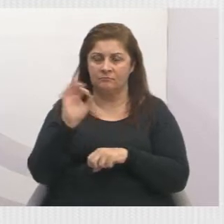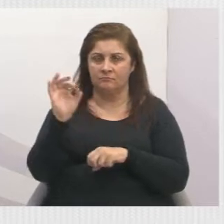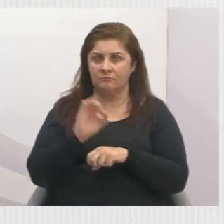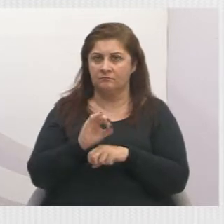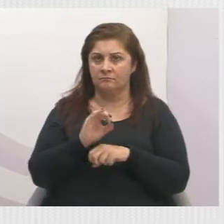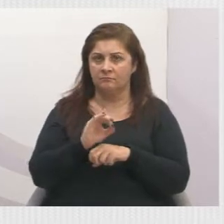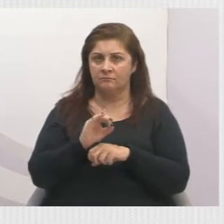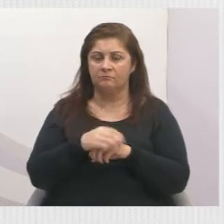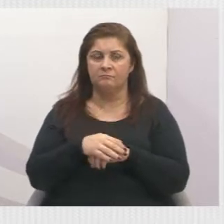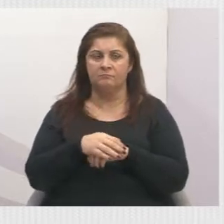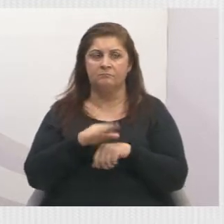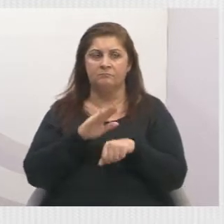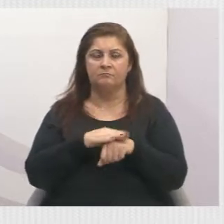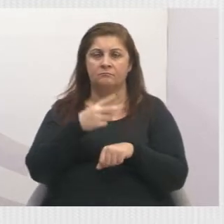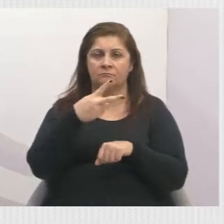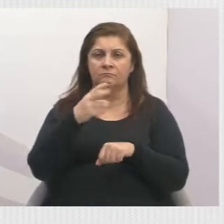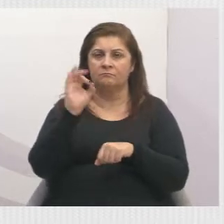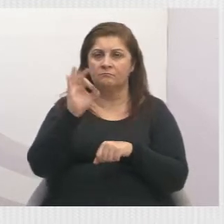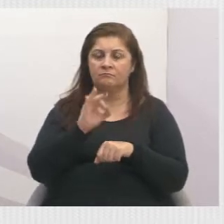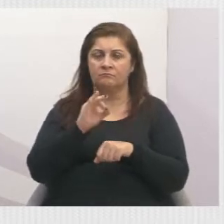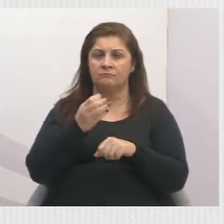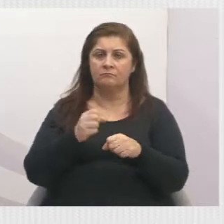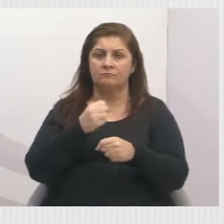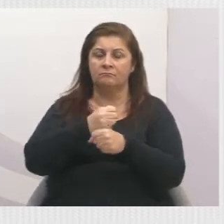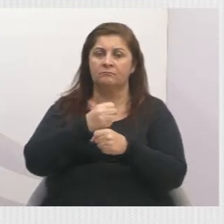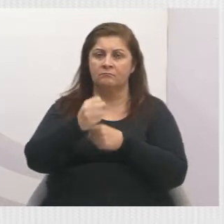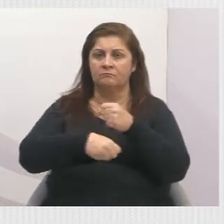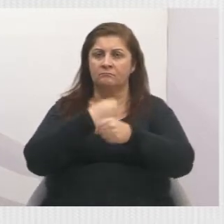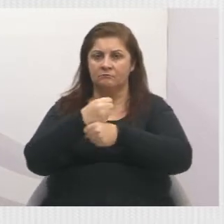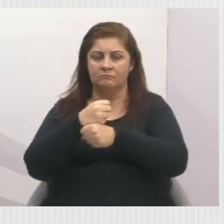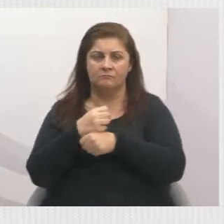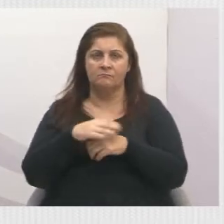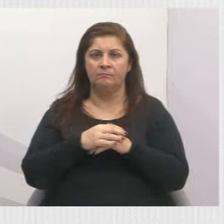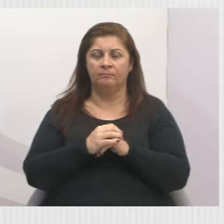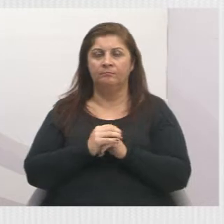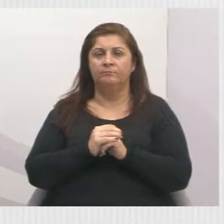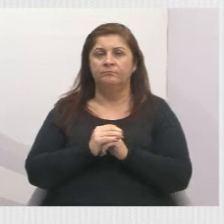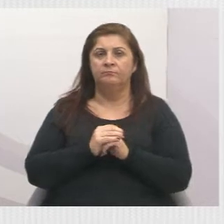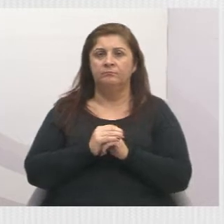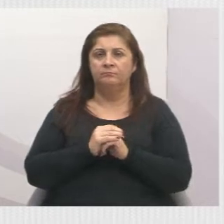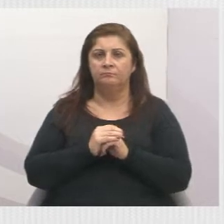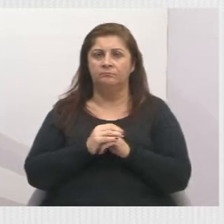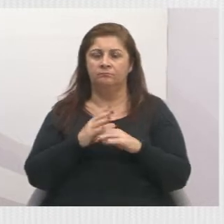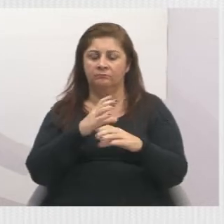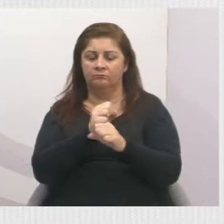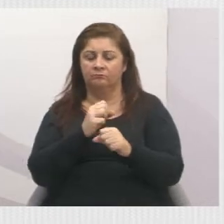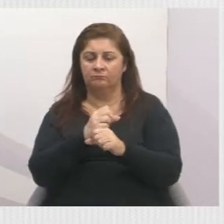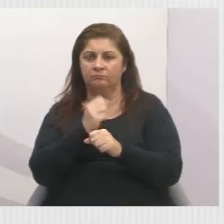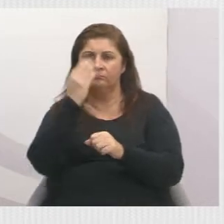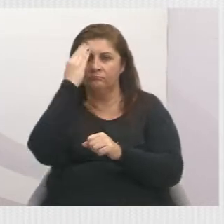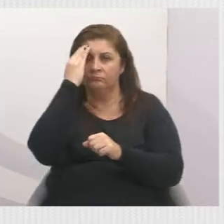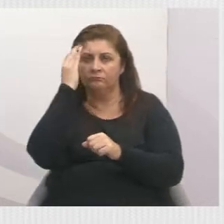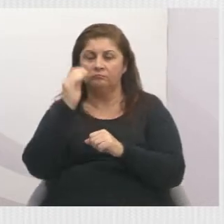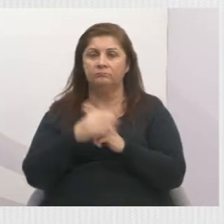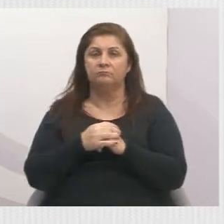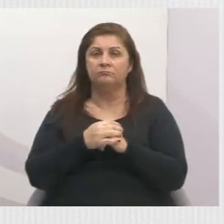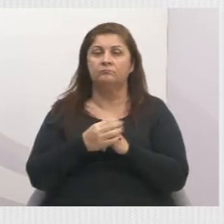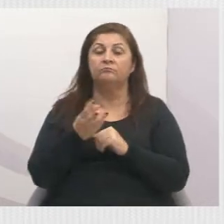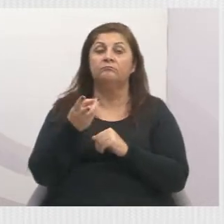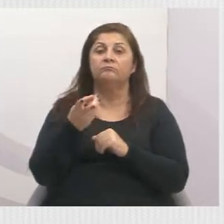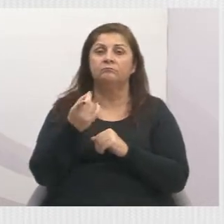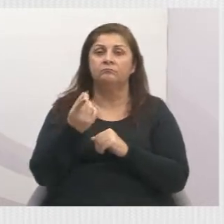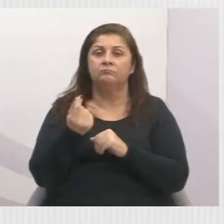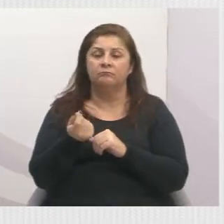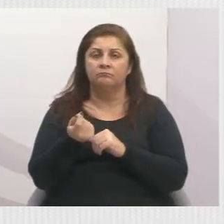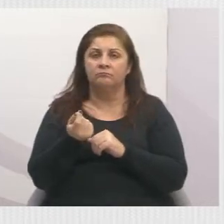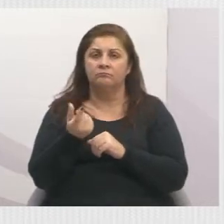média, mais 2% por ano que excedesse os 20 anos de contribuição. Então, para calcular, para saber quanto que